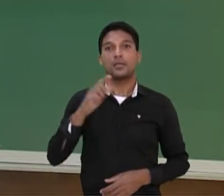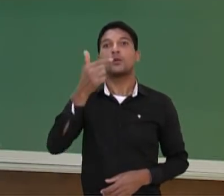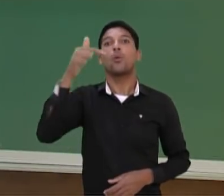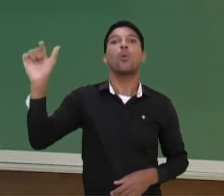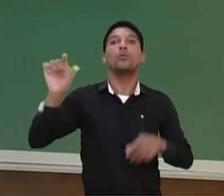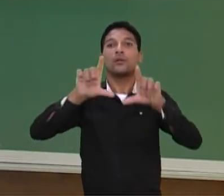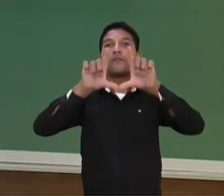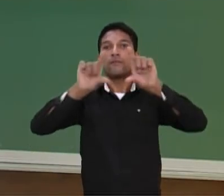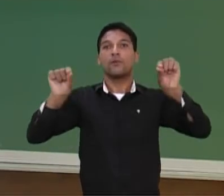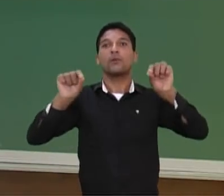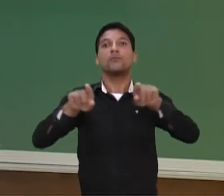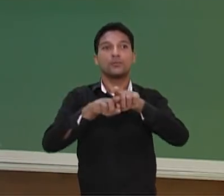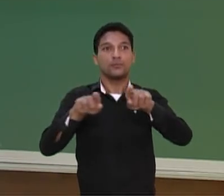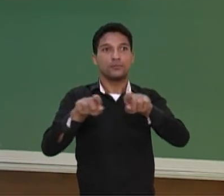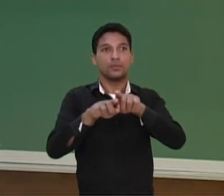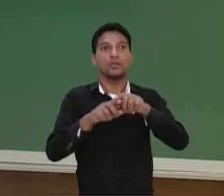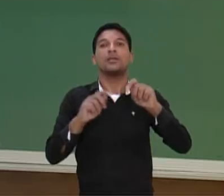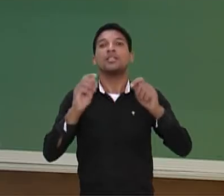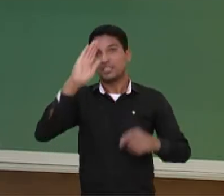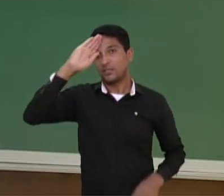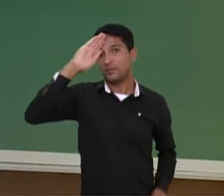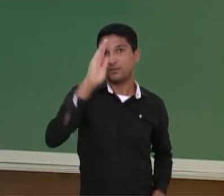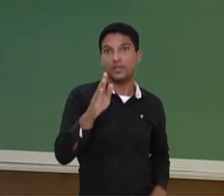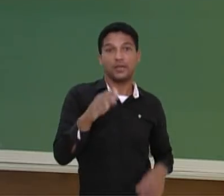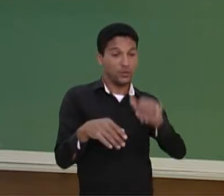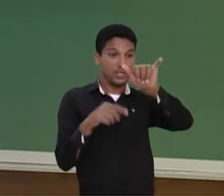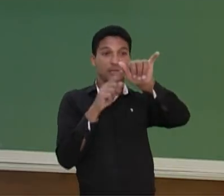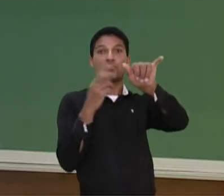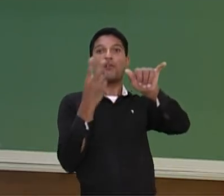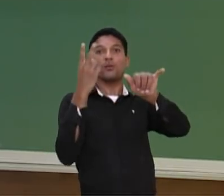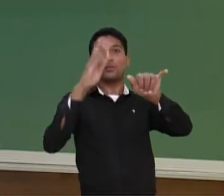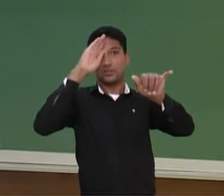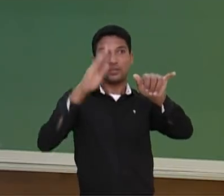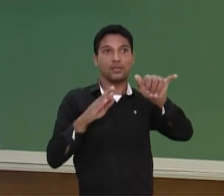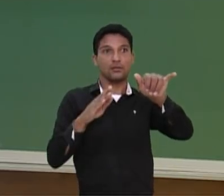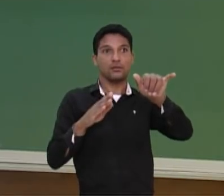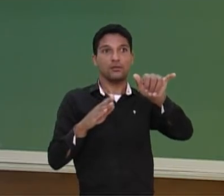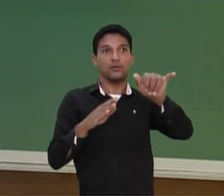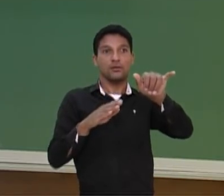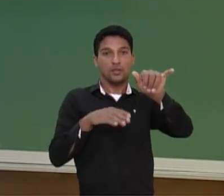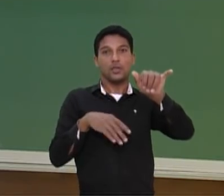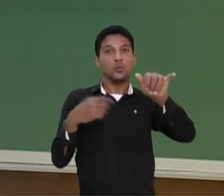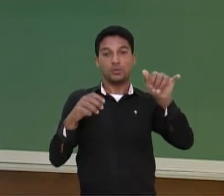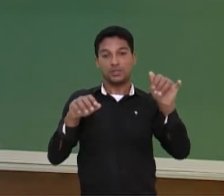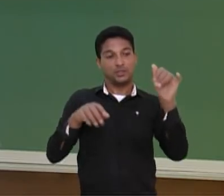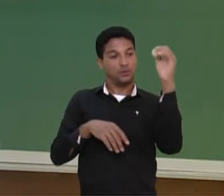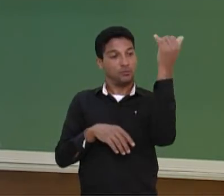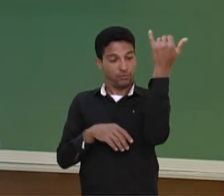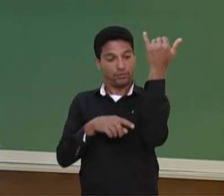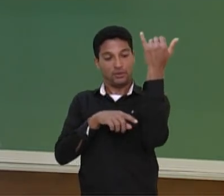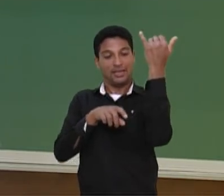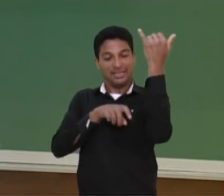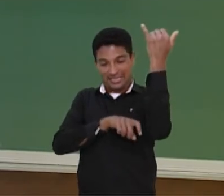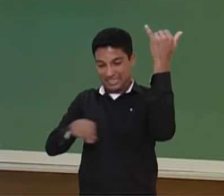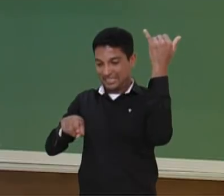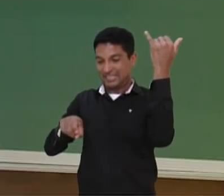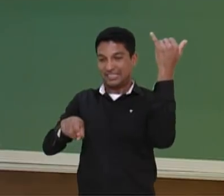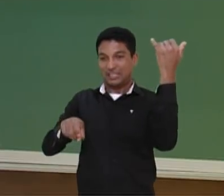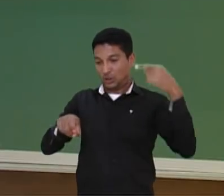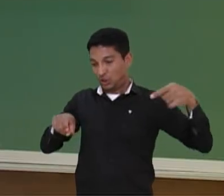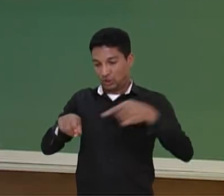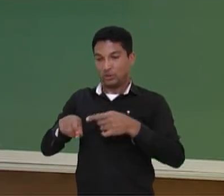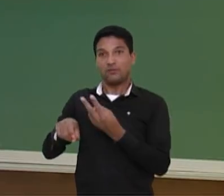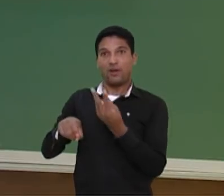fórmula que fornece para mim direto o y do vértice sem passar pelo x. Então, eu não preciso obter o valor de x